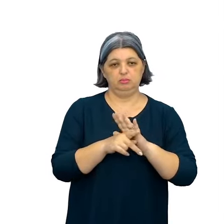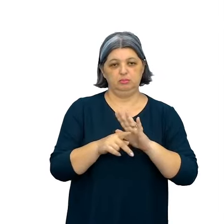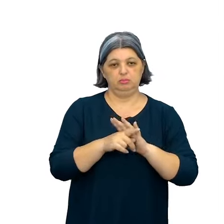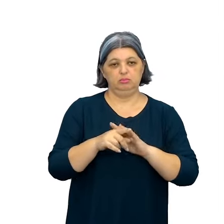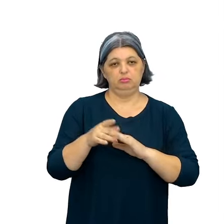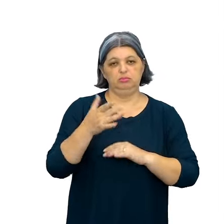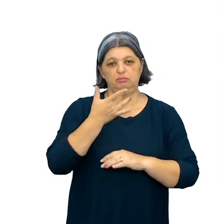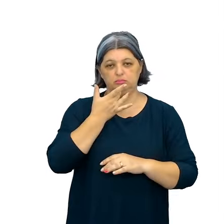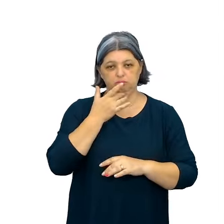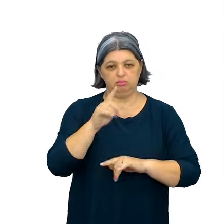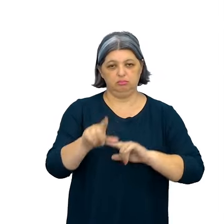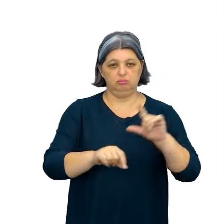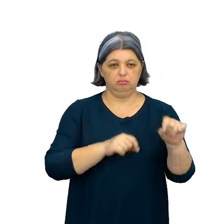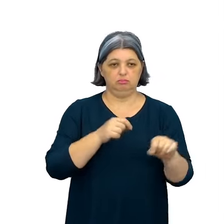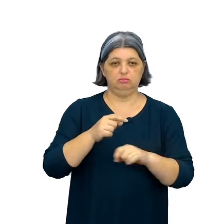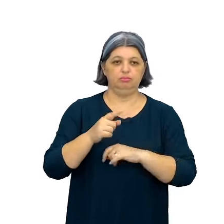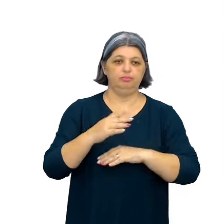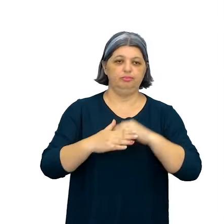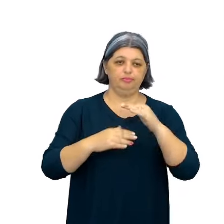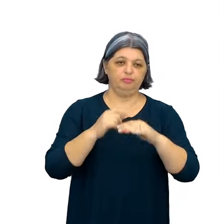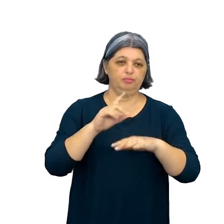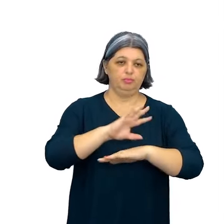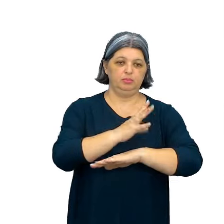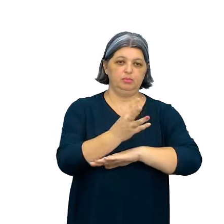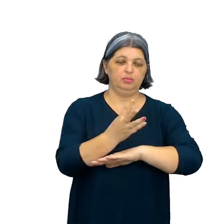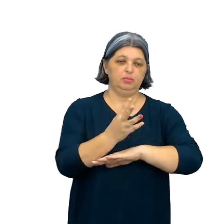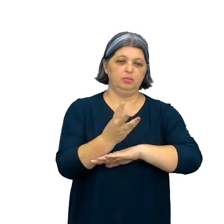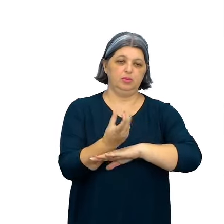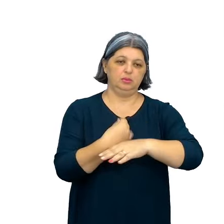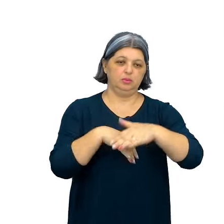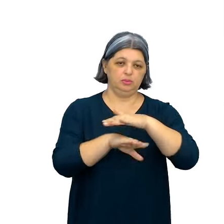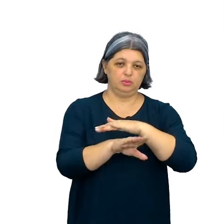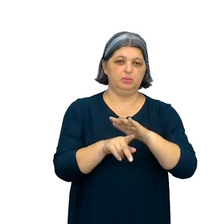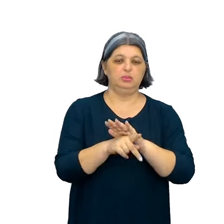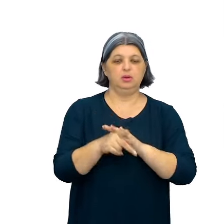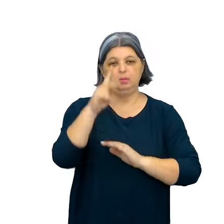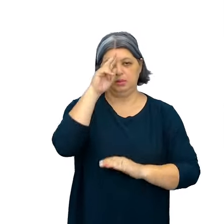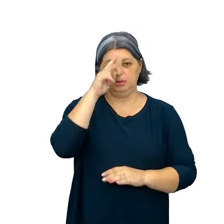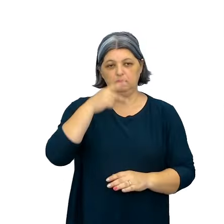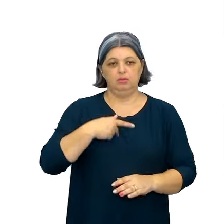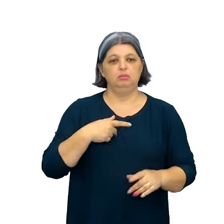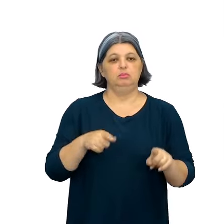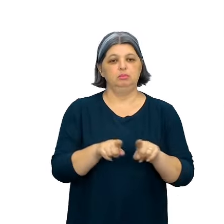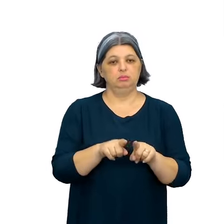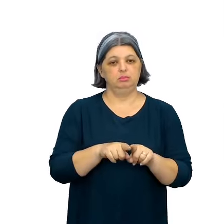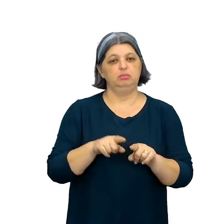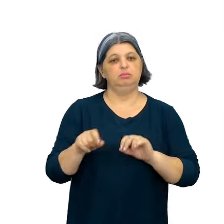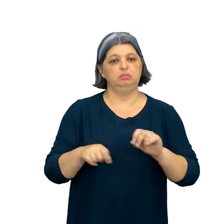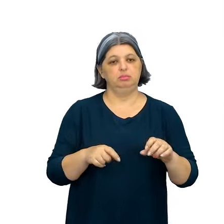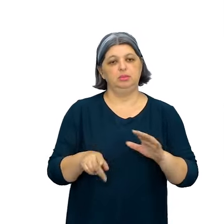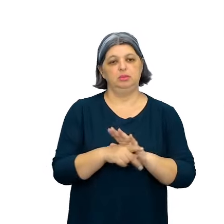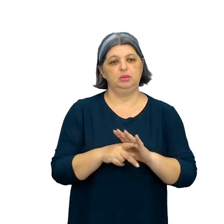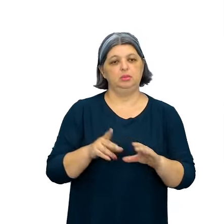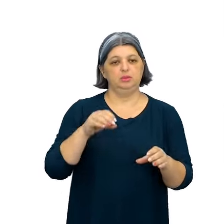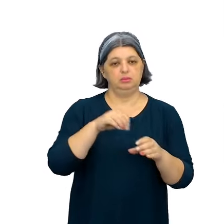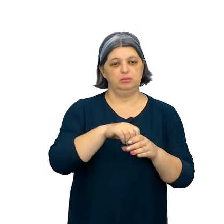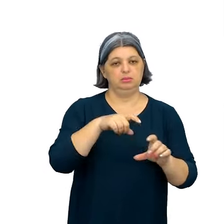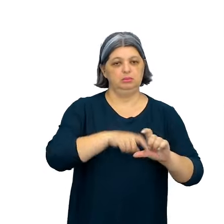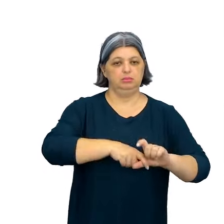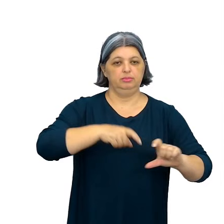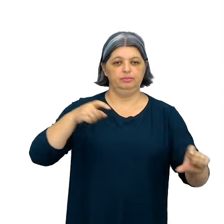suas predileções, de modo a discutir um acervo pessoal e dele se apropriar para se inserir e intervir